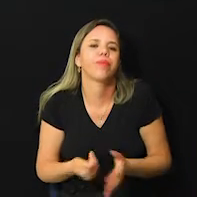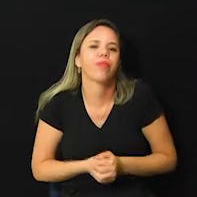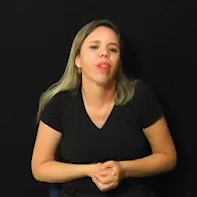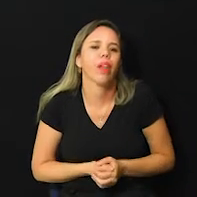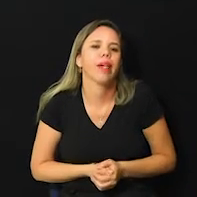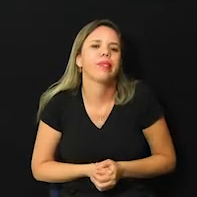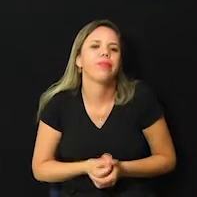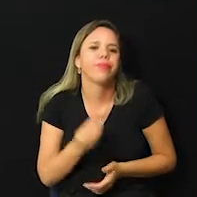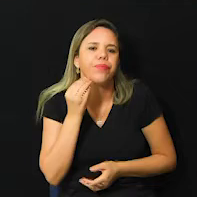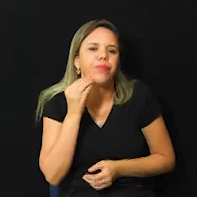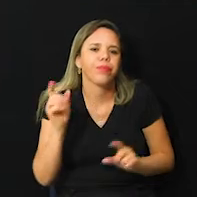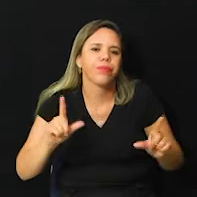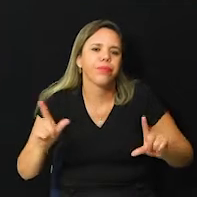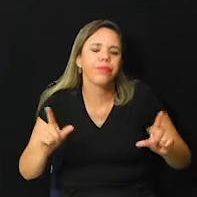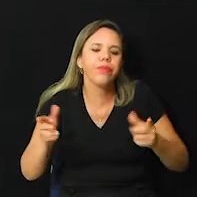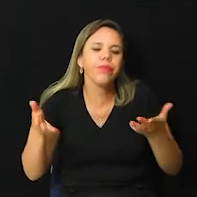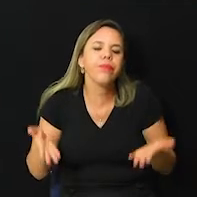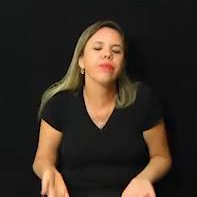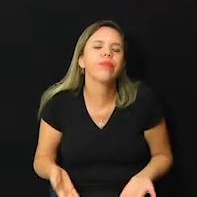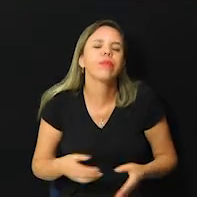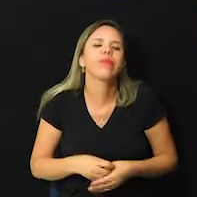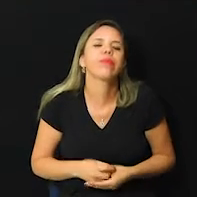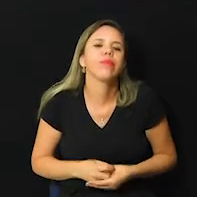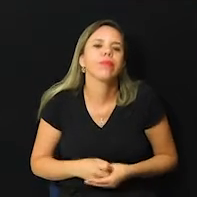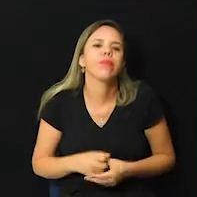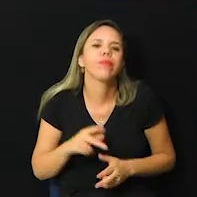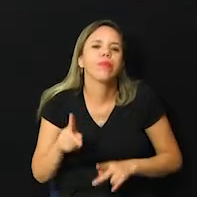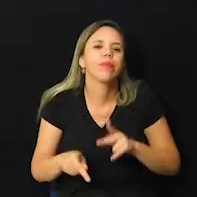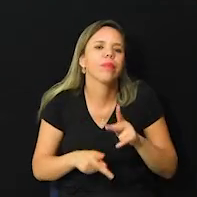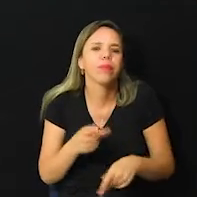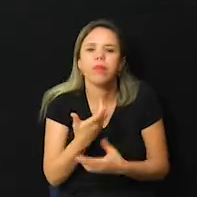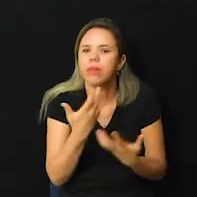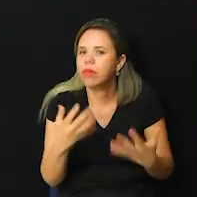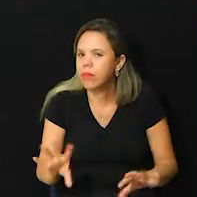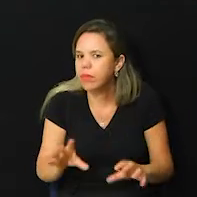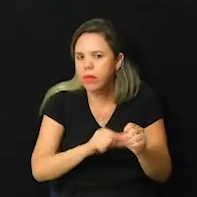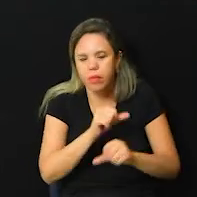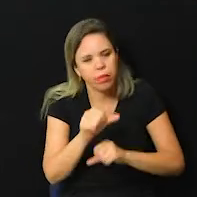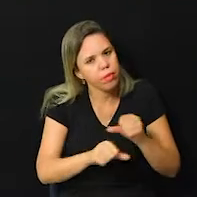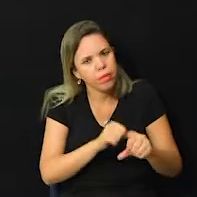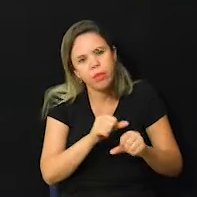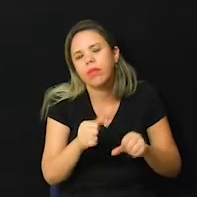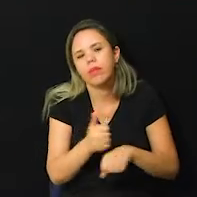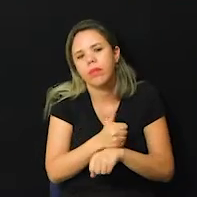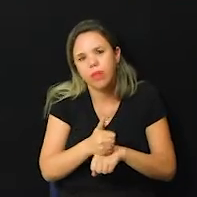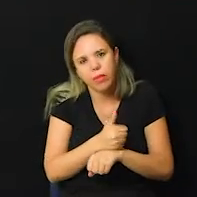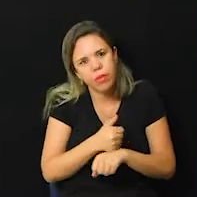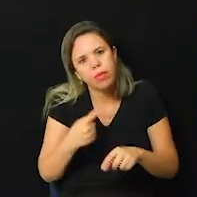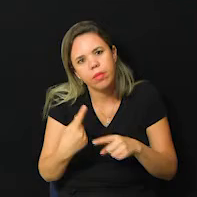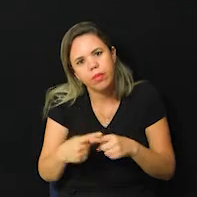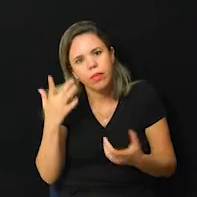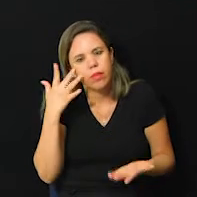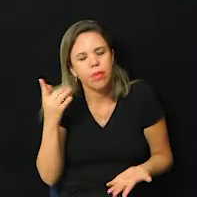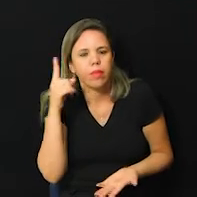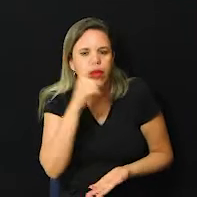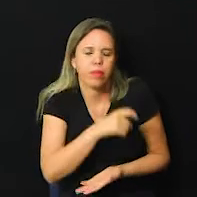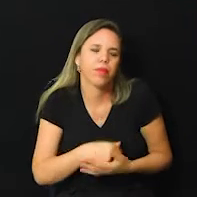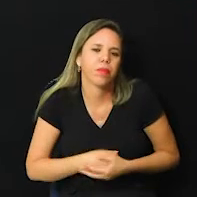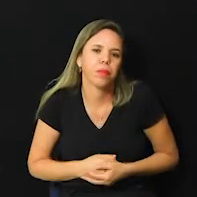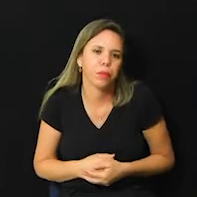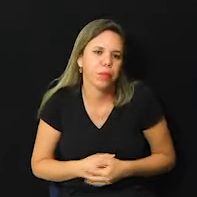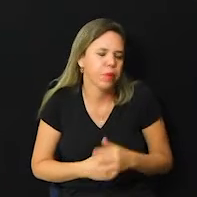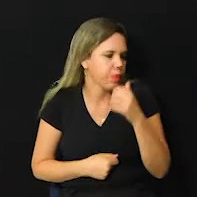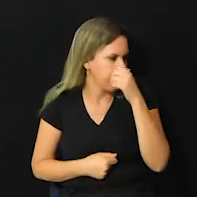esse espaço né dois peixe amigos aqui porque muita gente não quer cuidar de fechar eles justamente porque eu acho que é